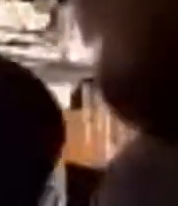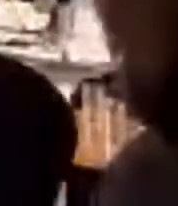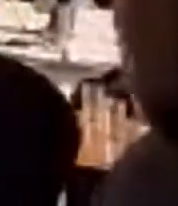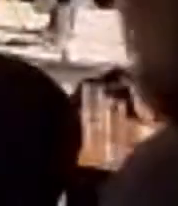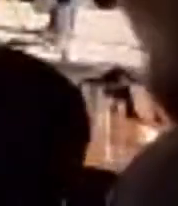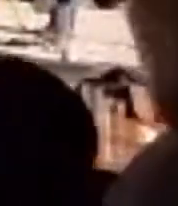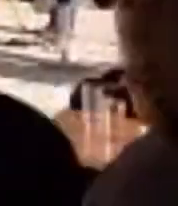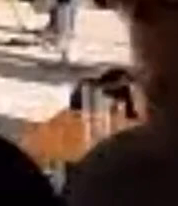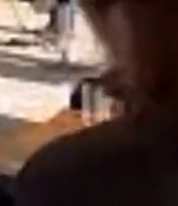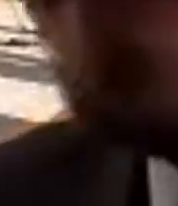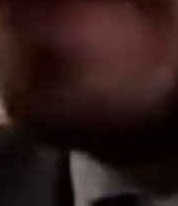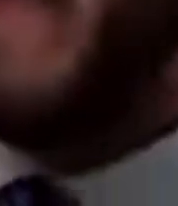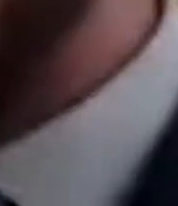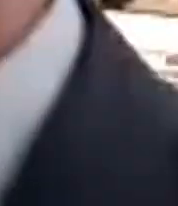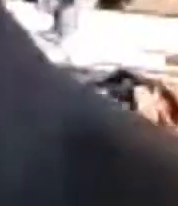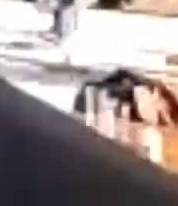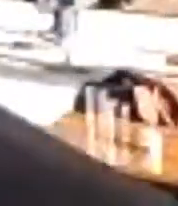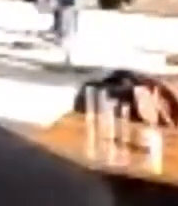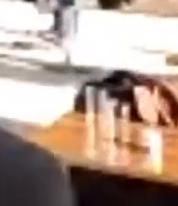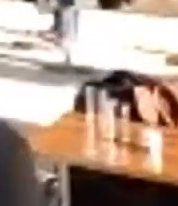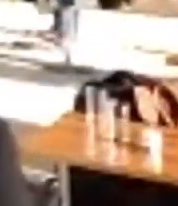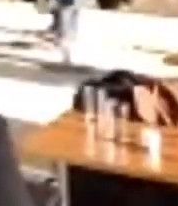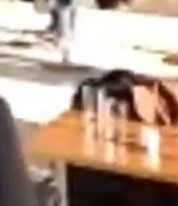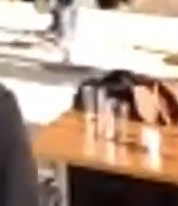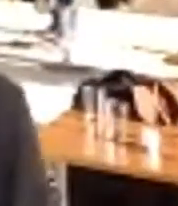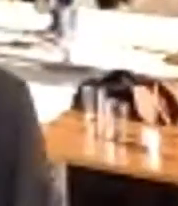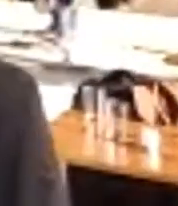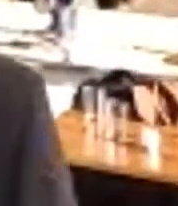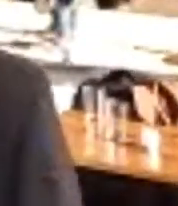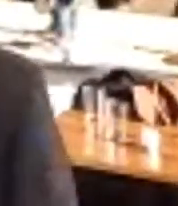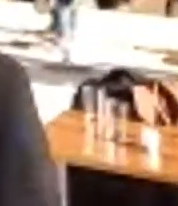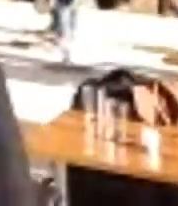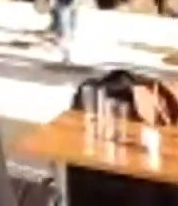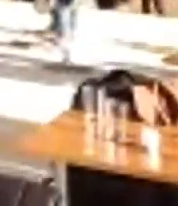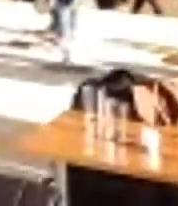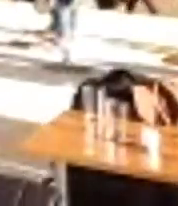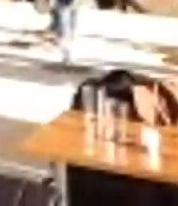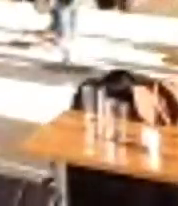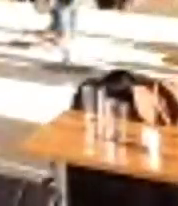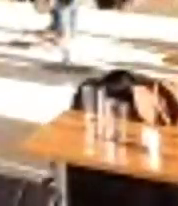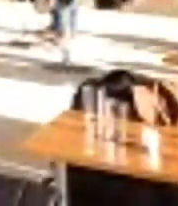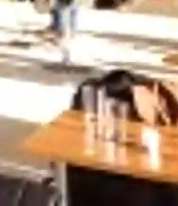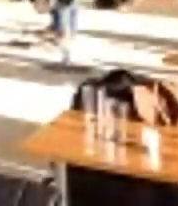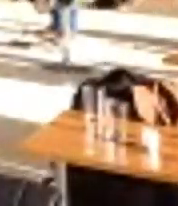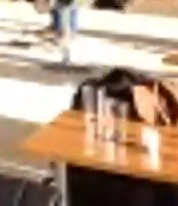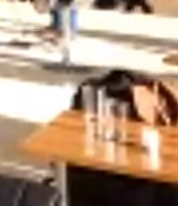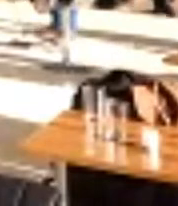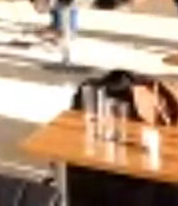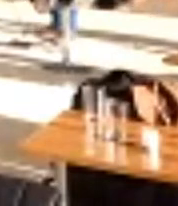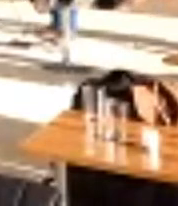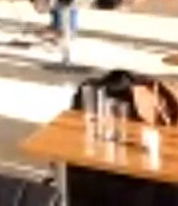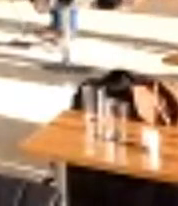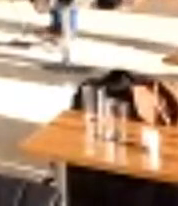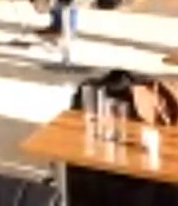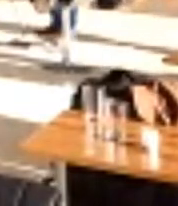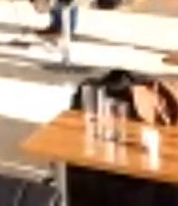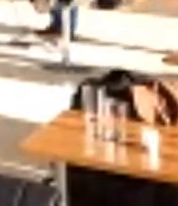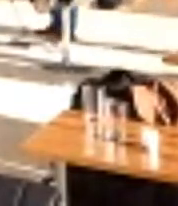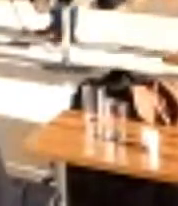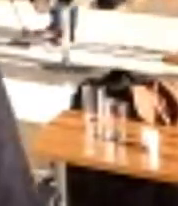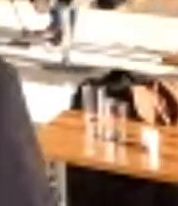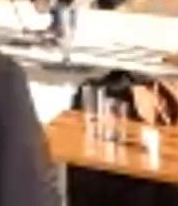que participam dessa solenidade estão deixando já o local na verdade aqui deve ainda passar algumas autoridades mas a própria